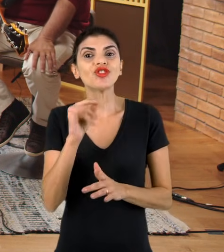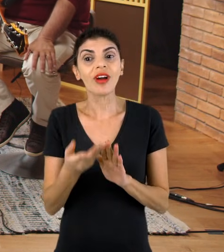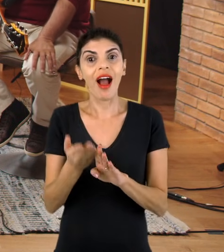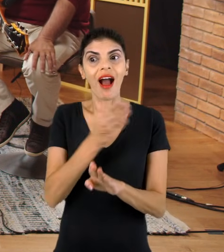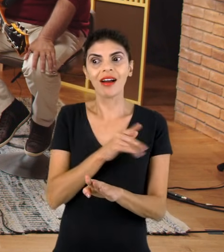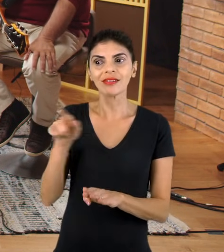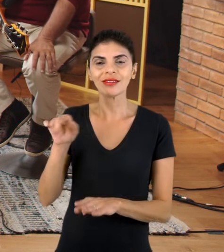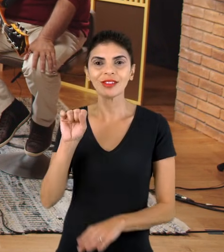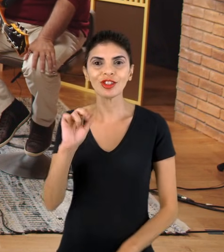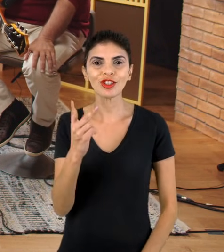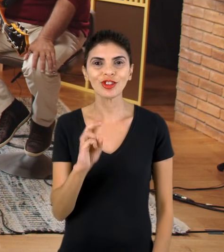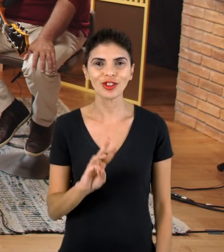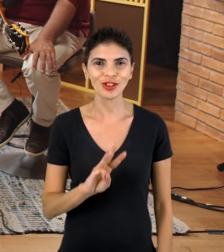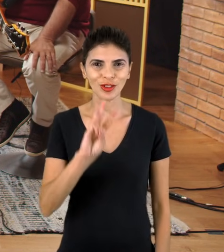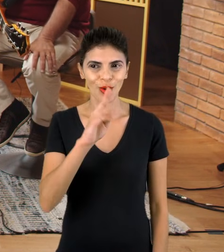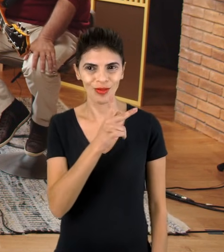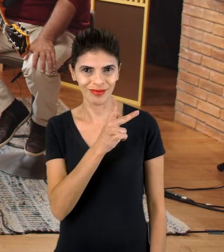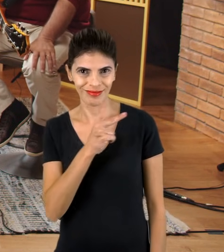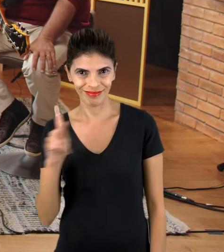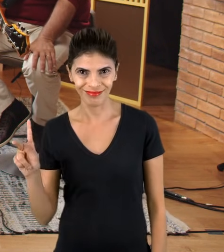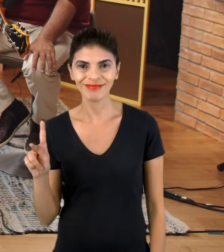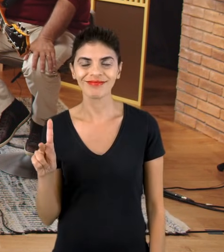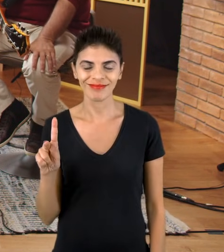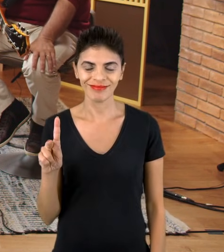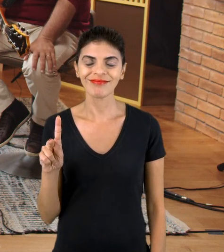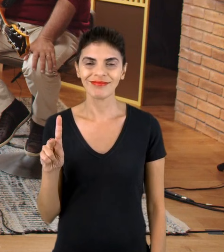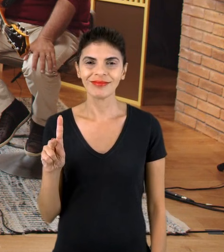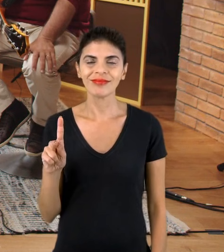antes era o teu show com...